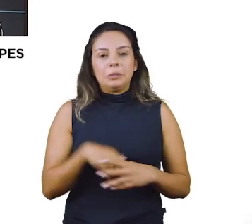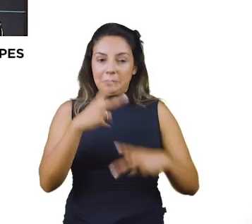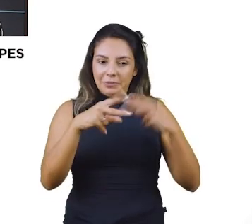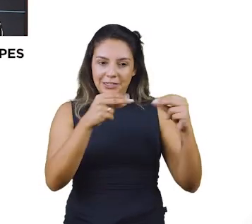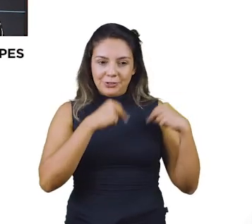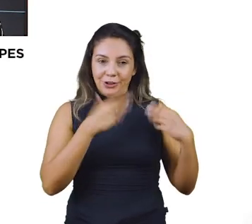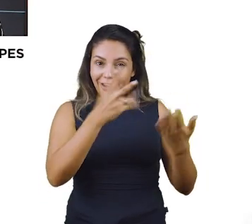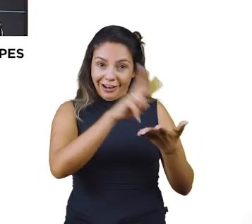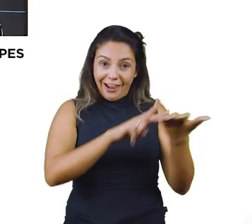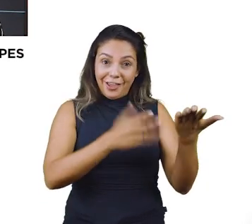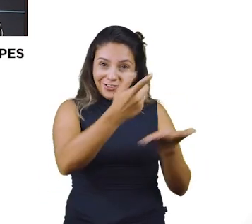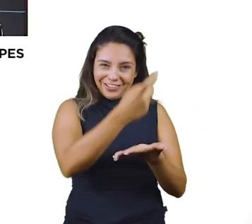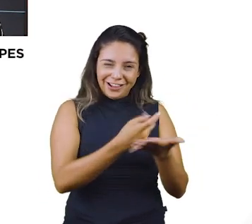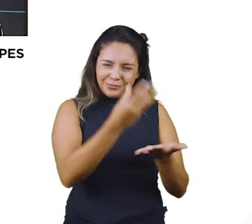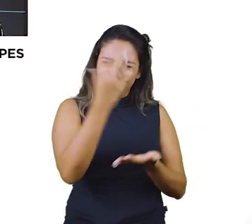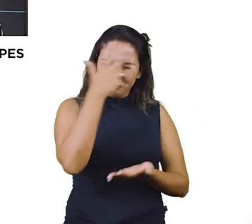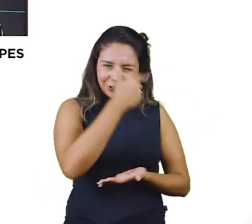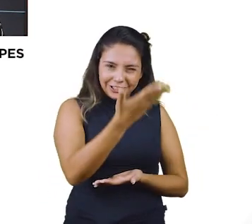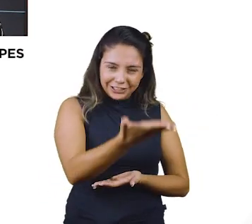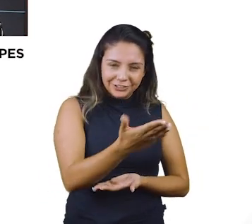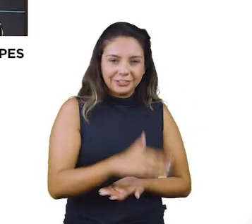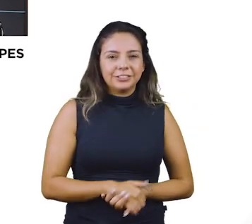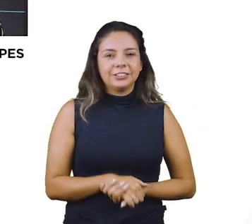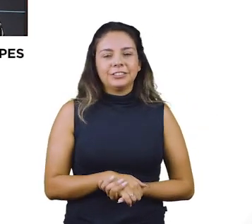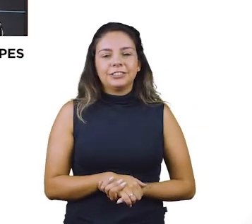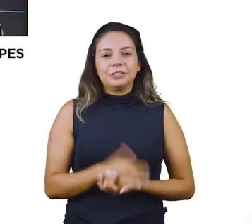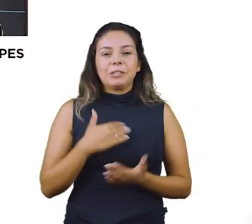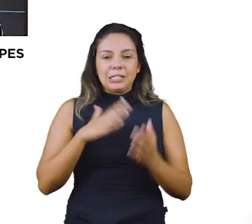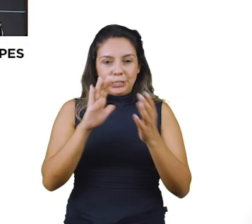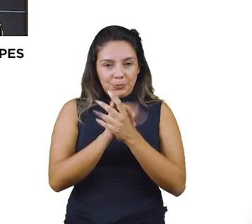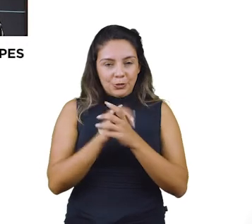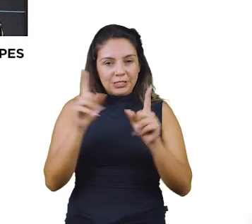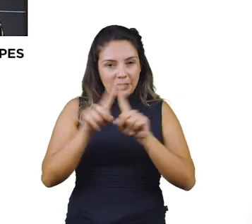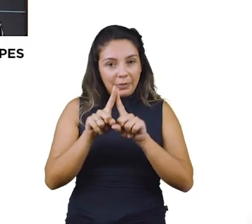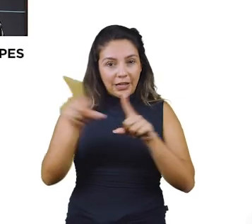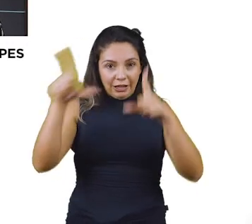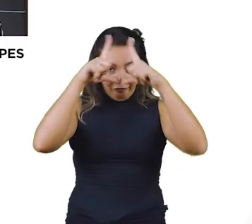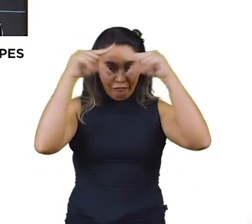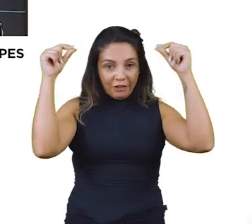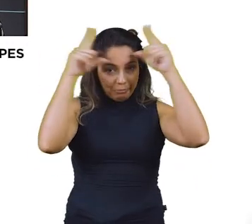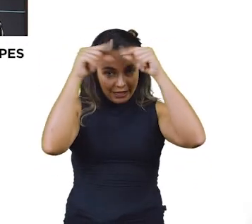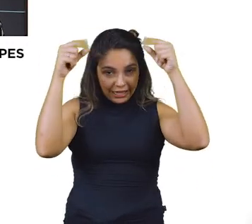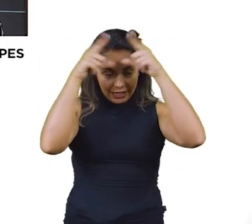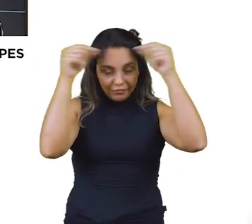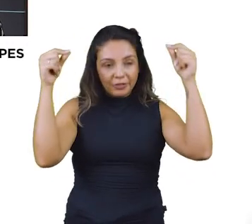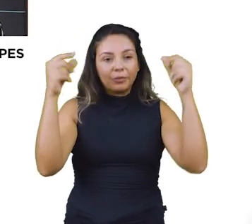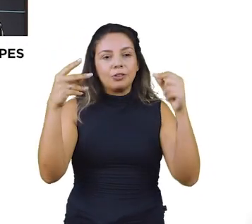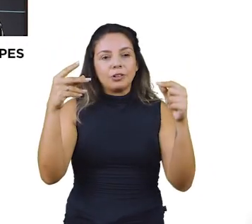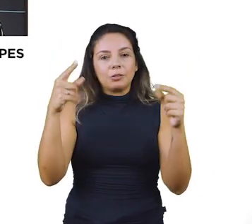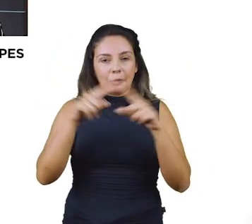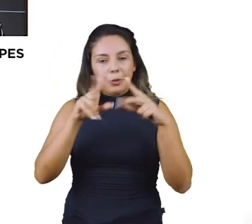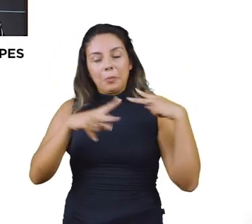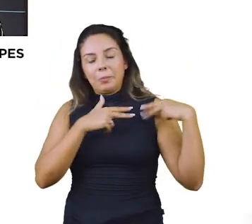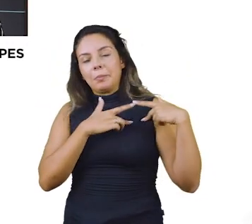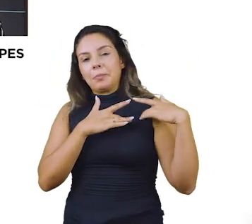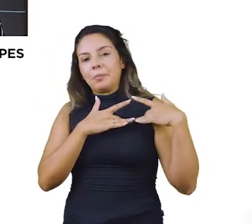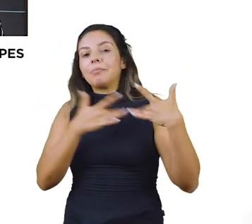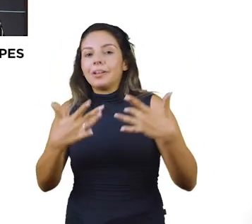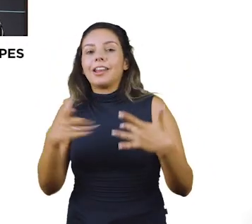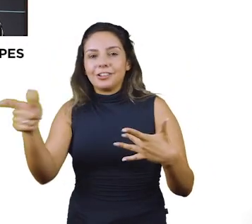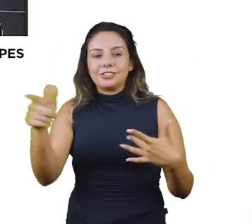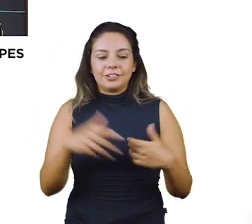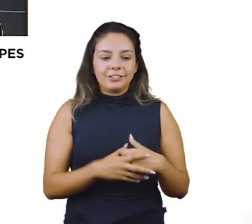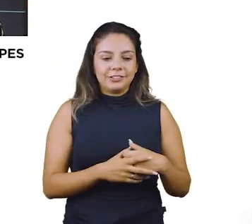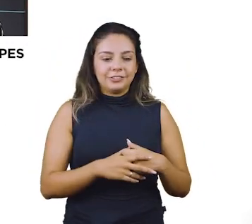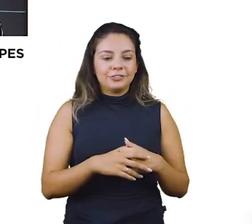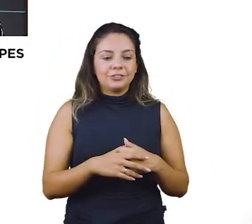presenteou. Nossa homenagem aí a todo mundo. A minha esposa, que também está no hospital, ela é enfermeira. Minha homenagem também fica com...